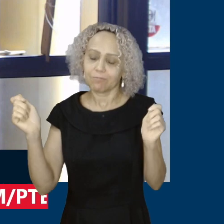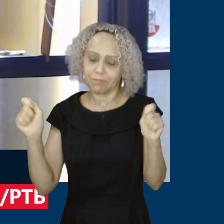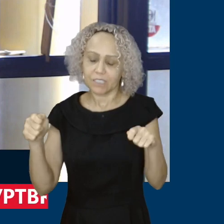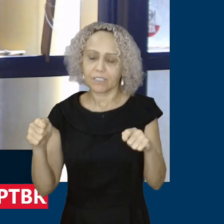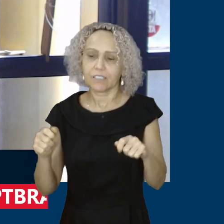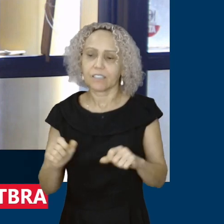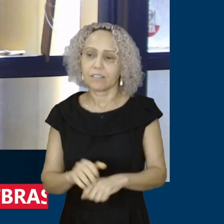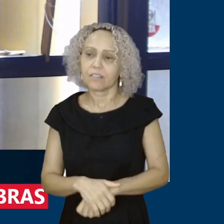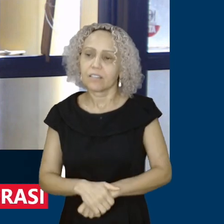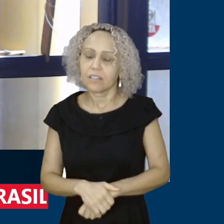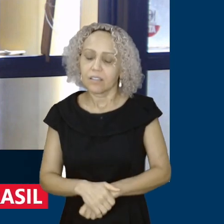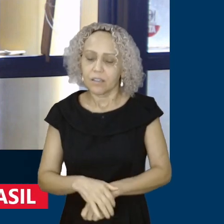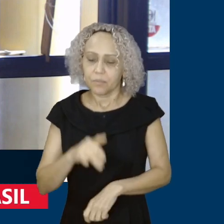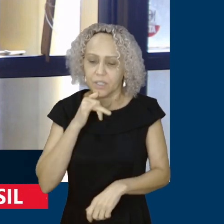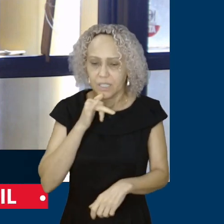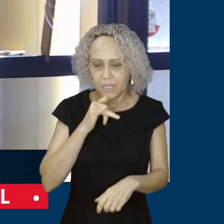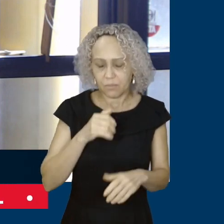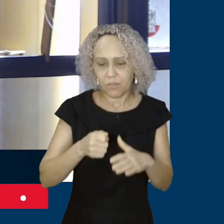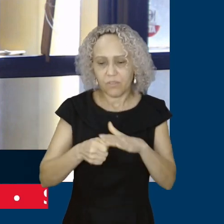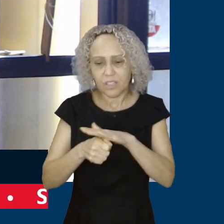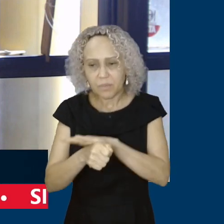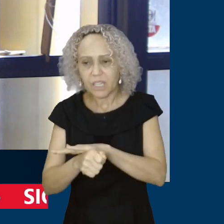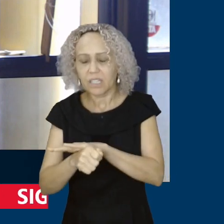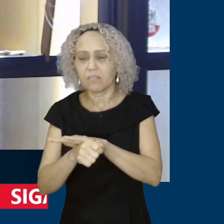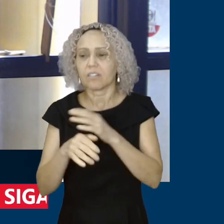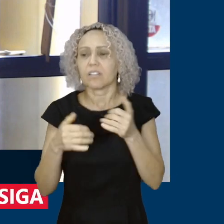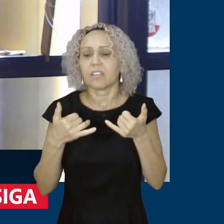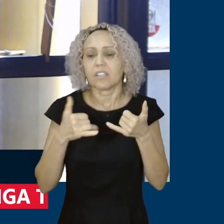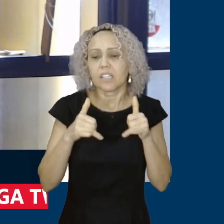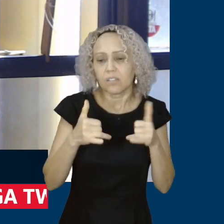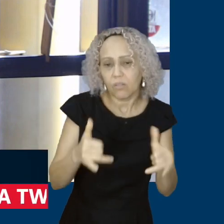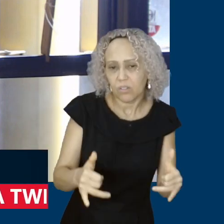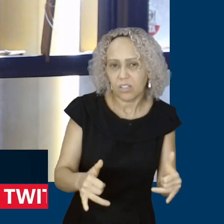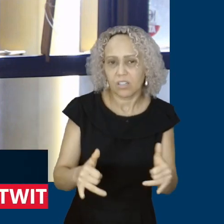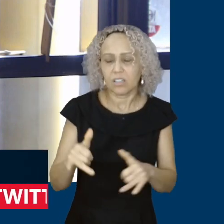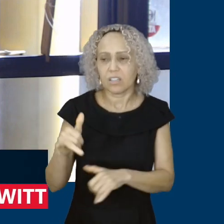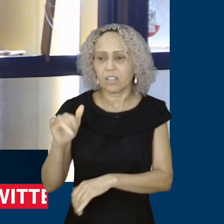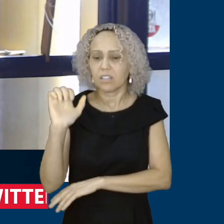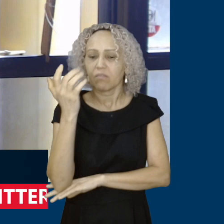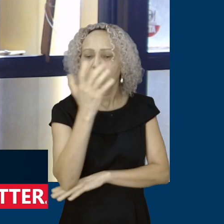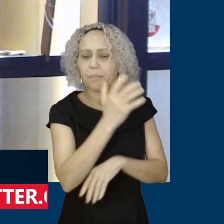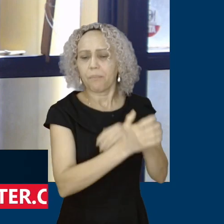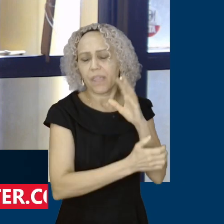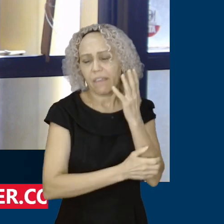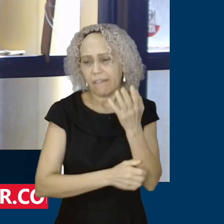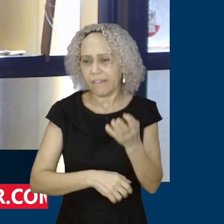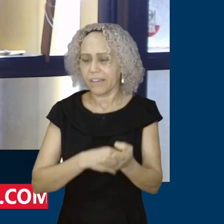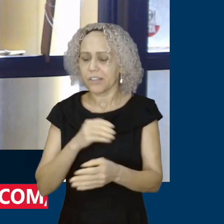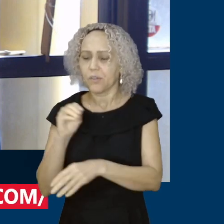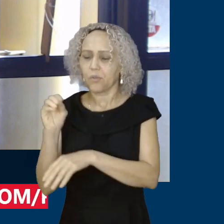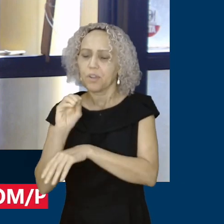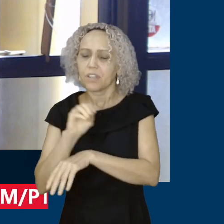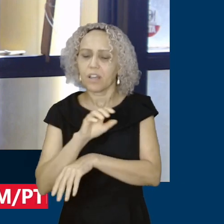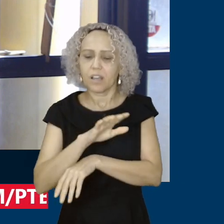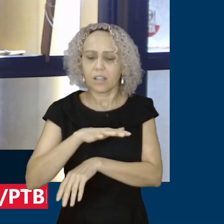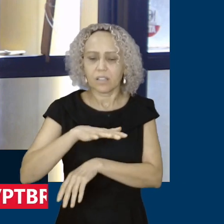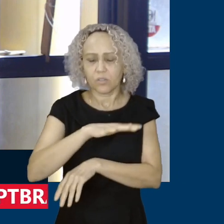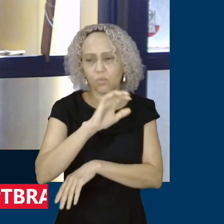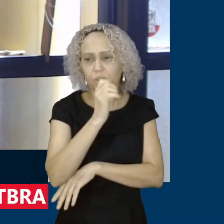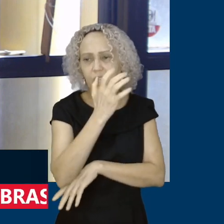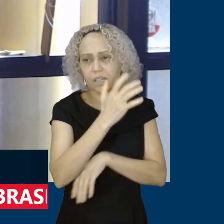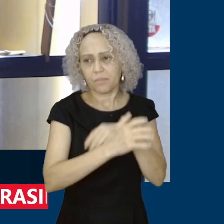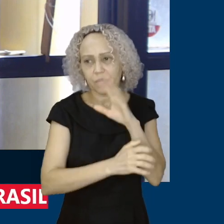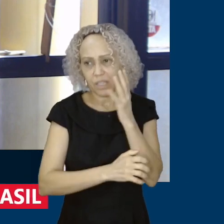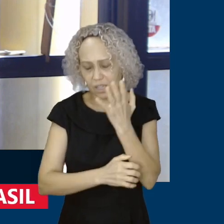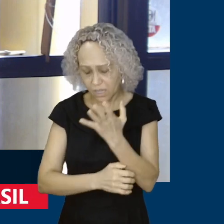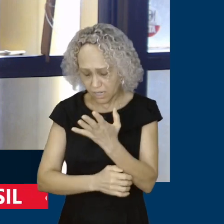e tecnologia, né, na agenda ambiental, cuidado com o meio ambiente, mas, ao mesmo tempo, buscando